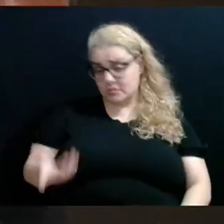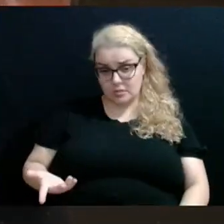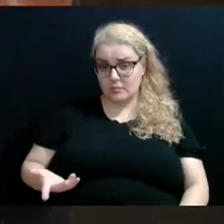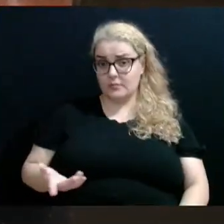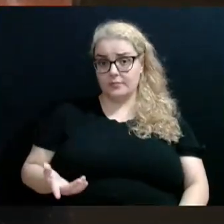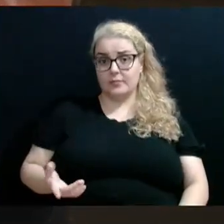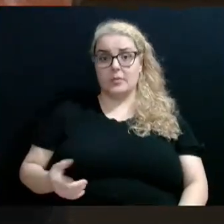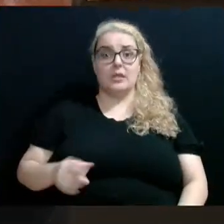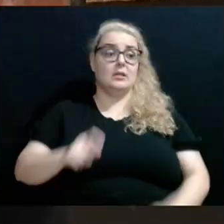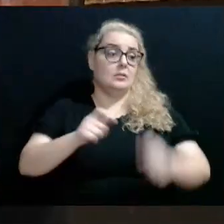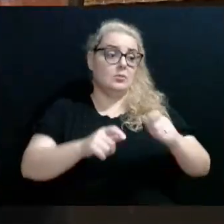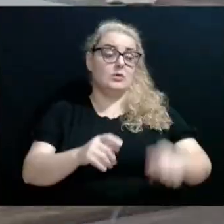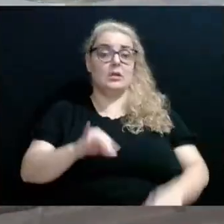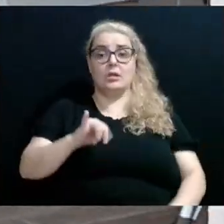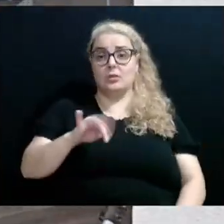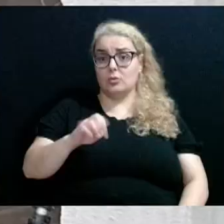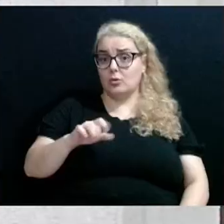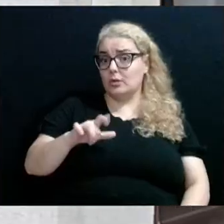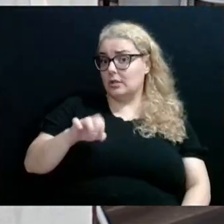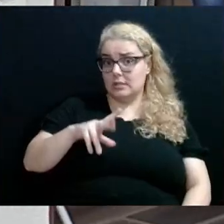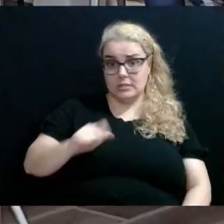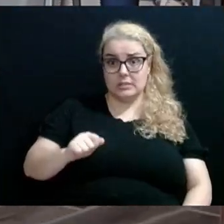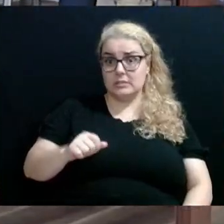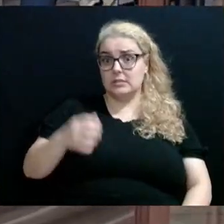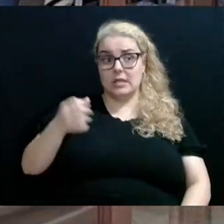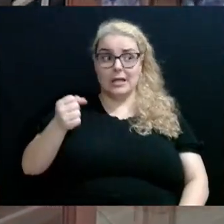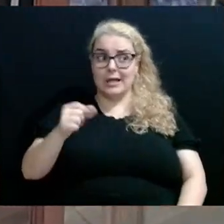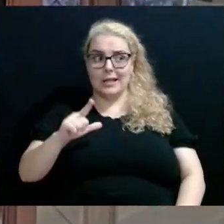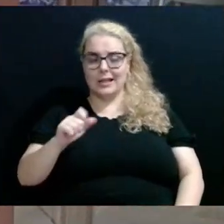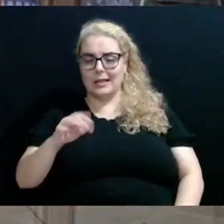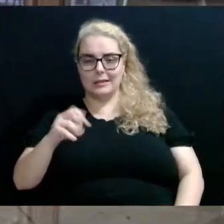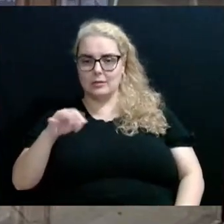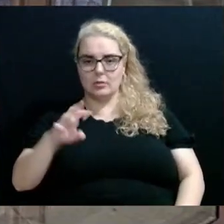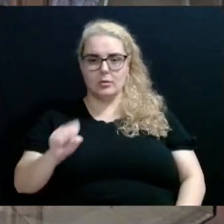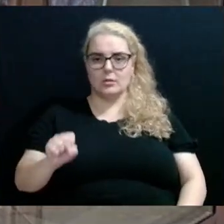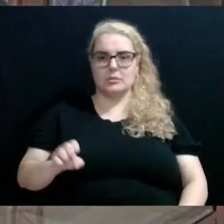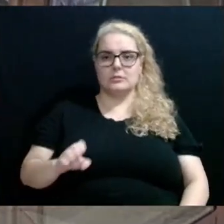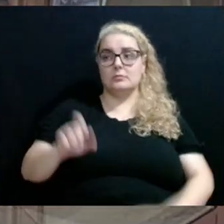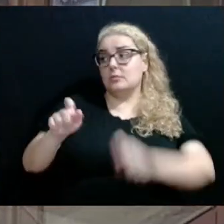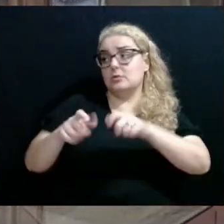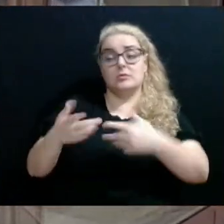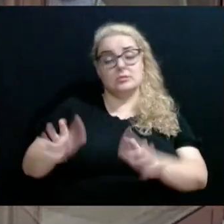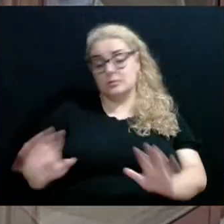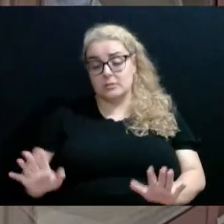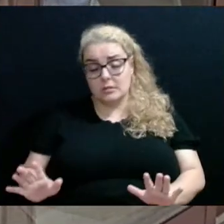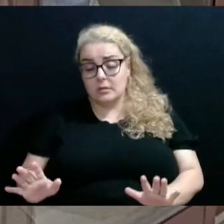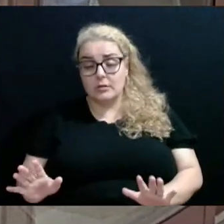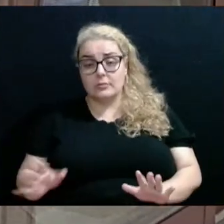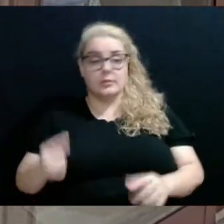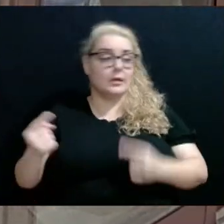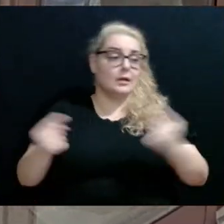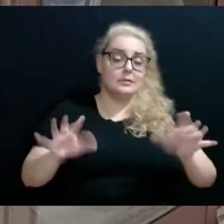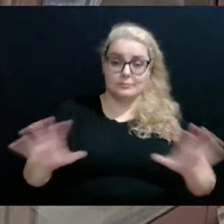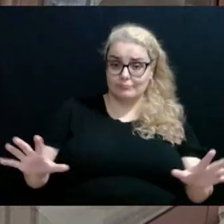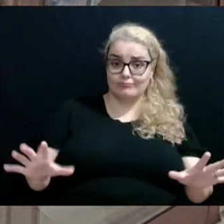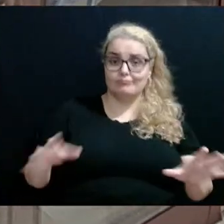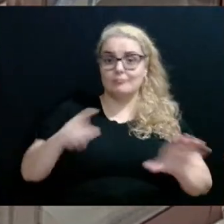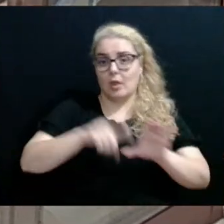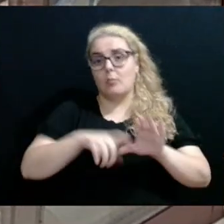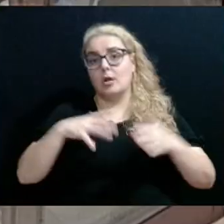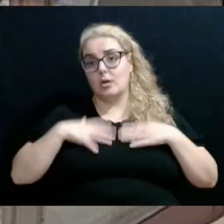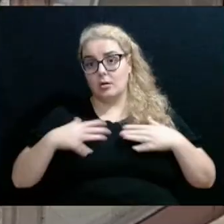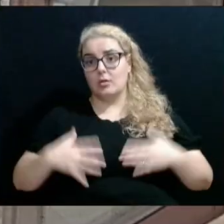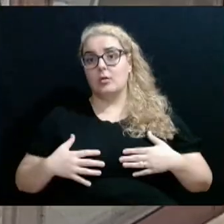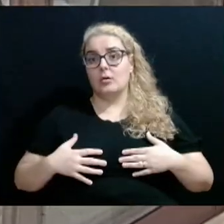intolerância à lactose, tem gente que não. Por quê? Porque depende do nosso corpo, que é único. Então, o aroma, assim como a cor